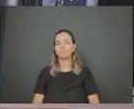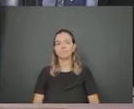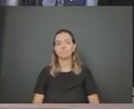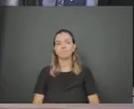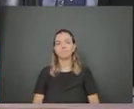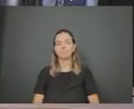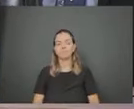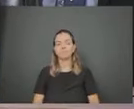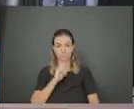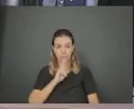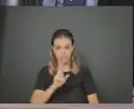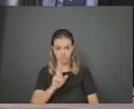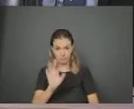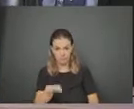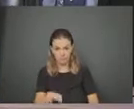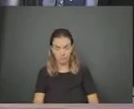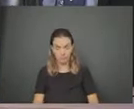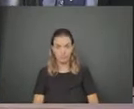respondi o senhor.